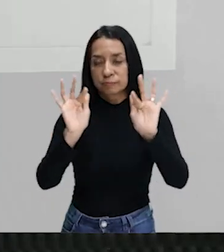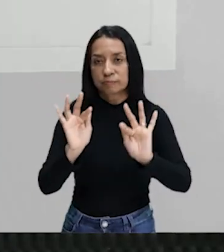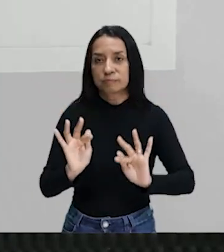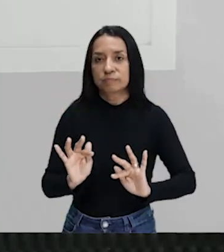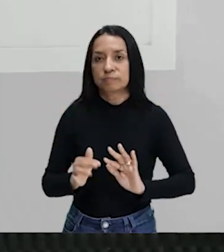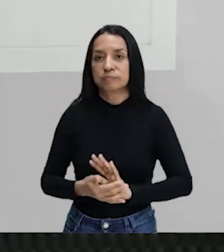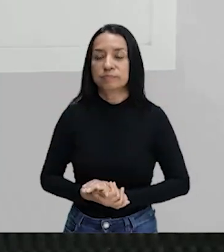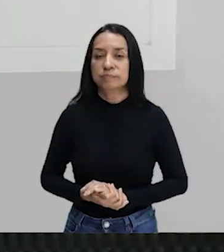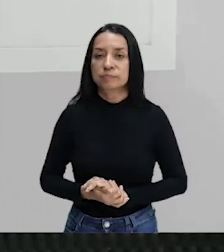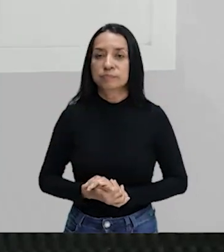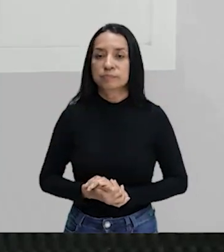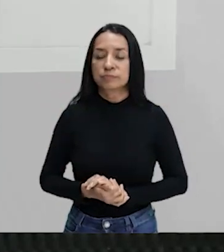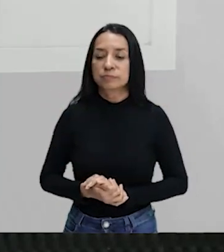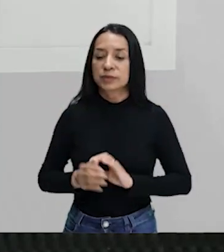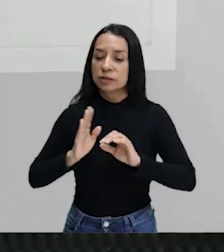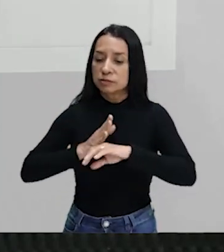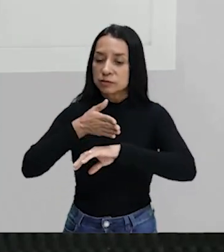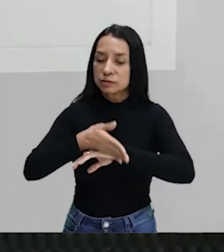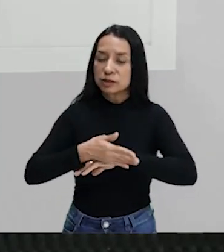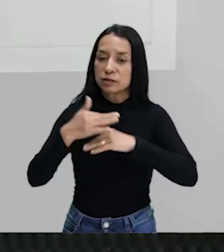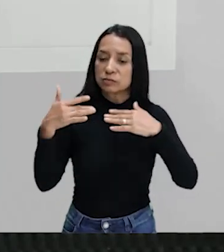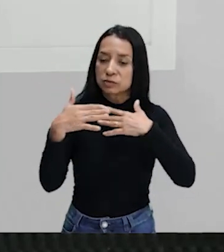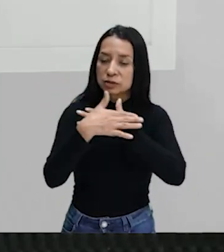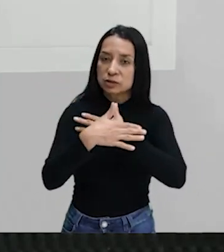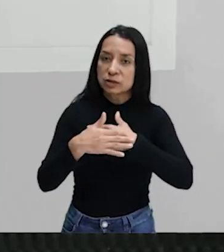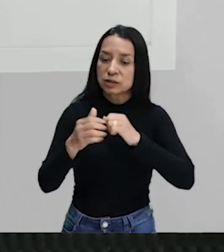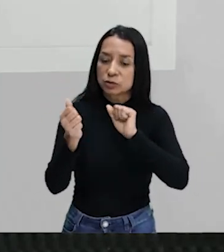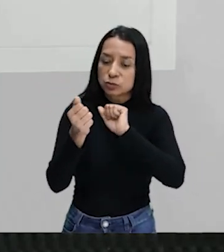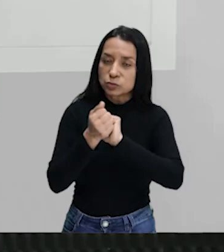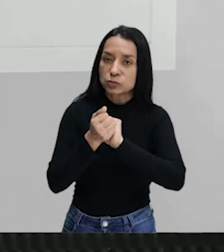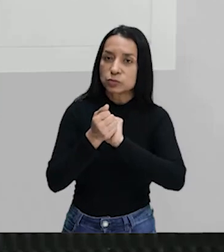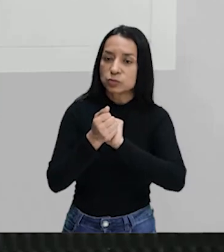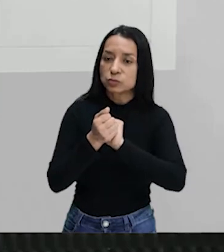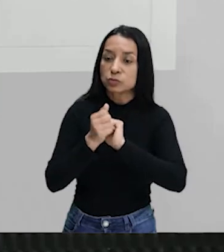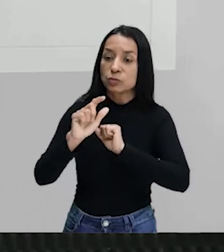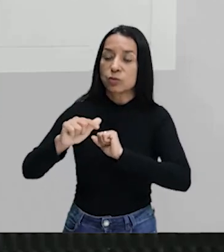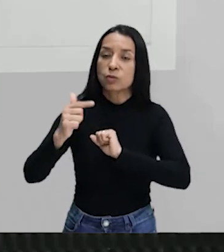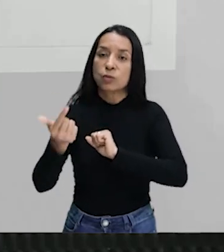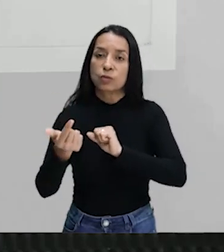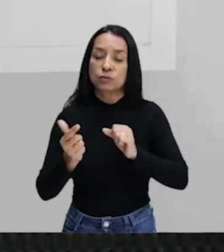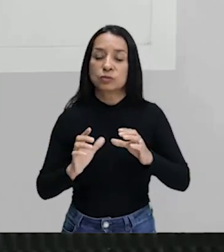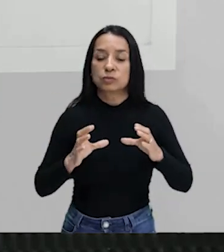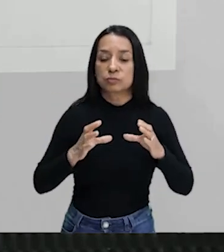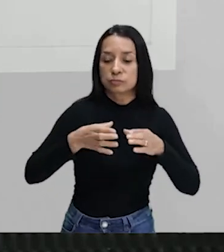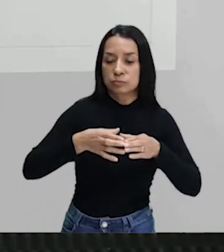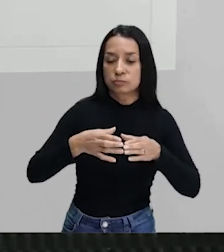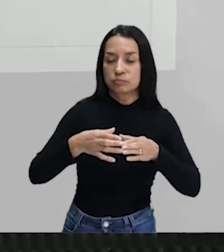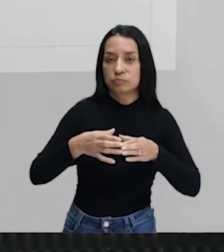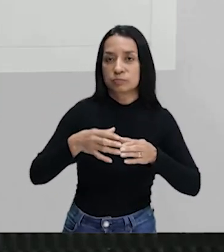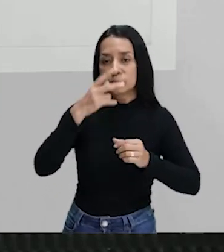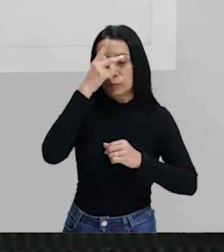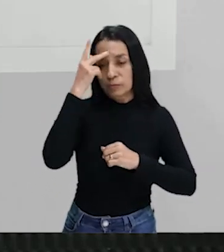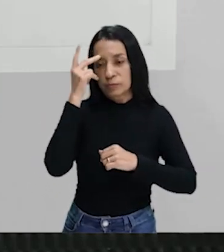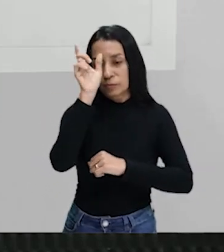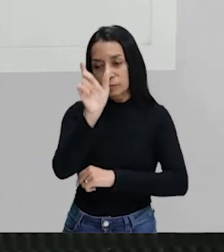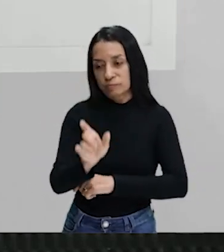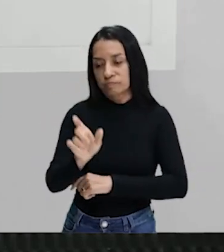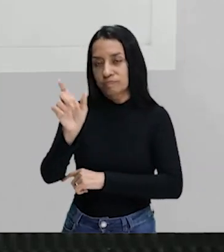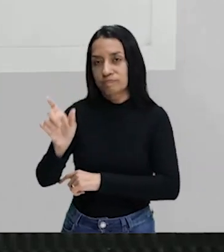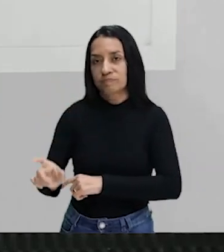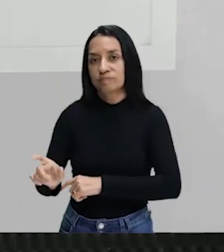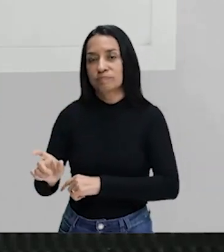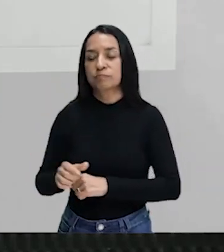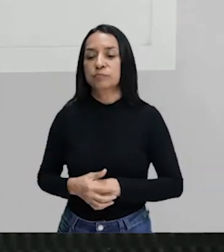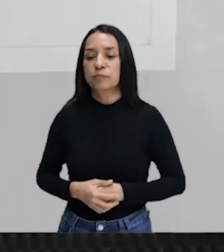feliz dentro da cidade junto com os nossos pares. Ok? Perfeito? Mas nós temos